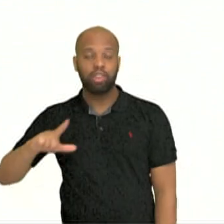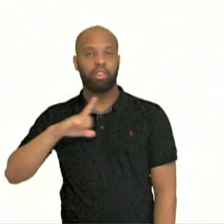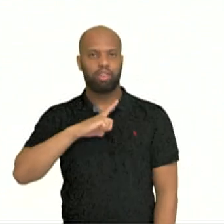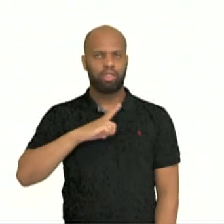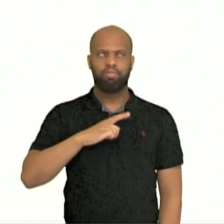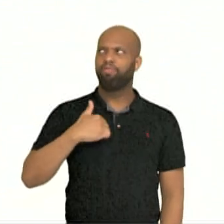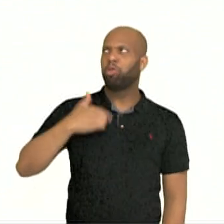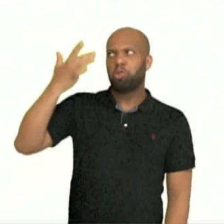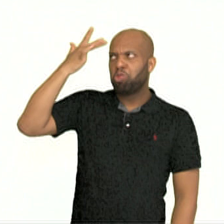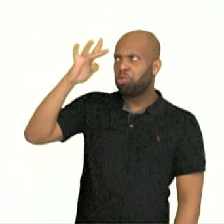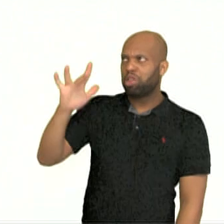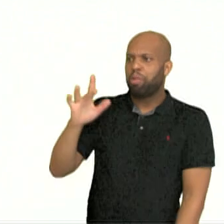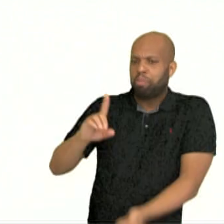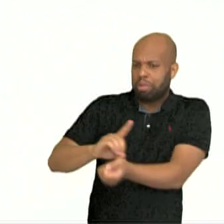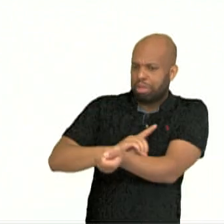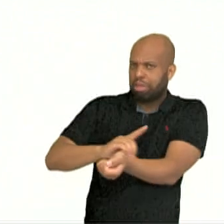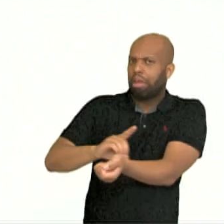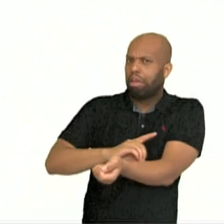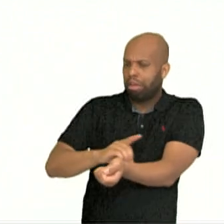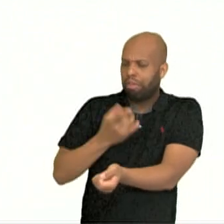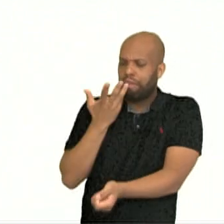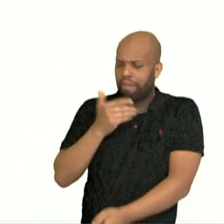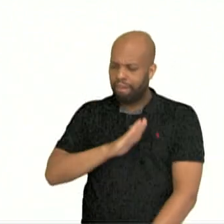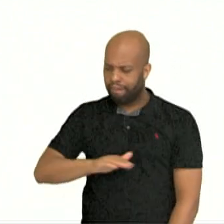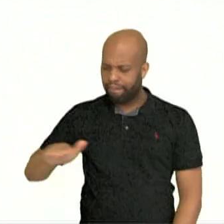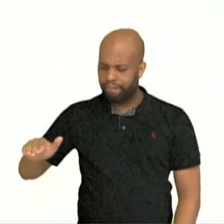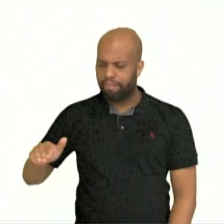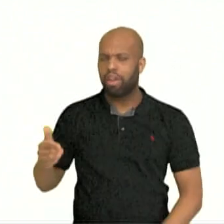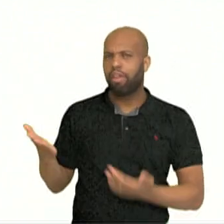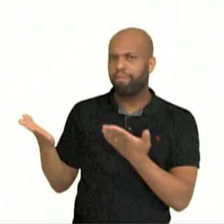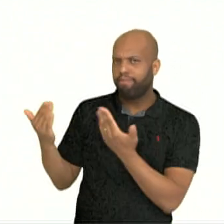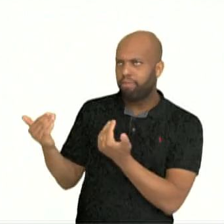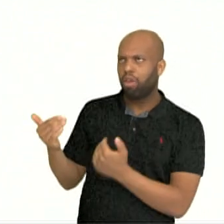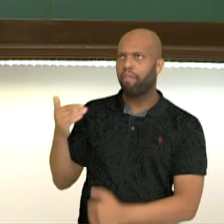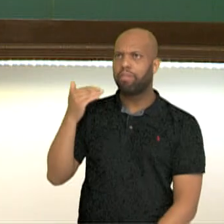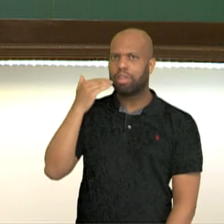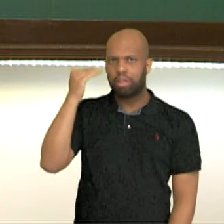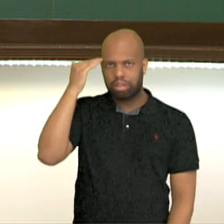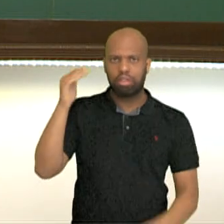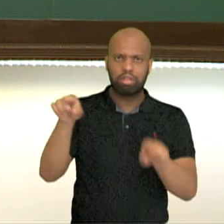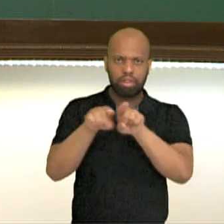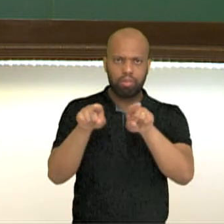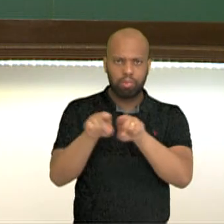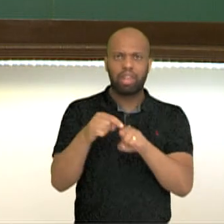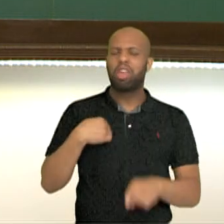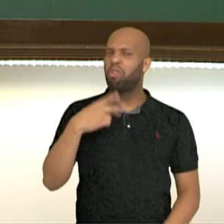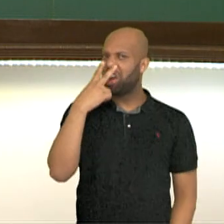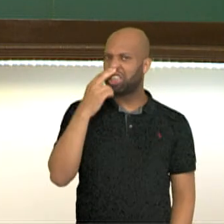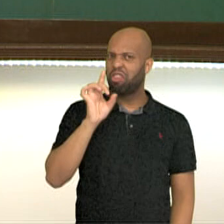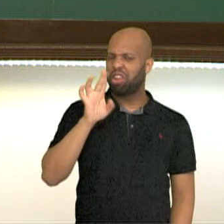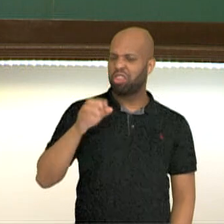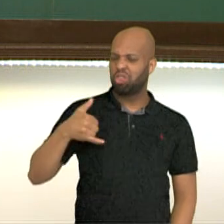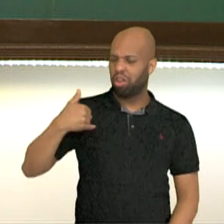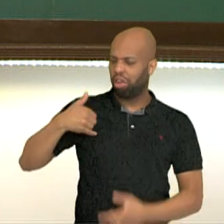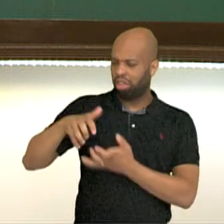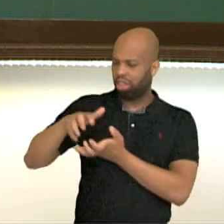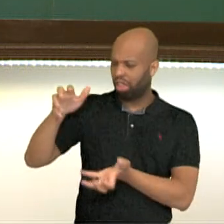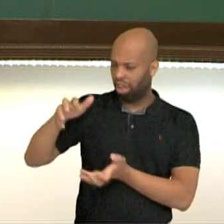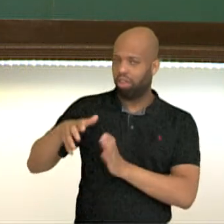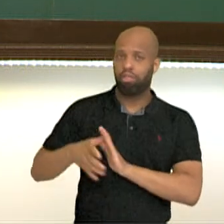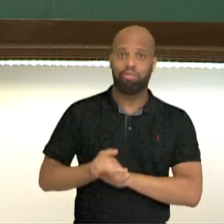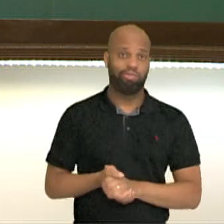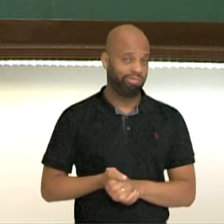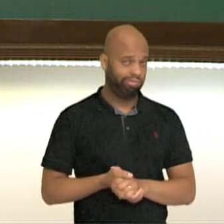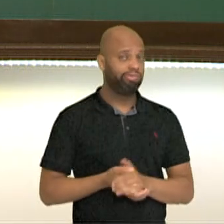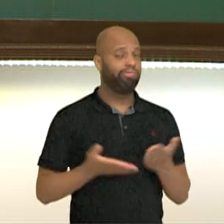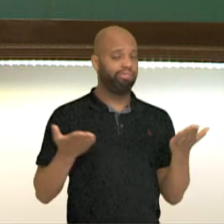nem sabia que tinha criança diabética, adolescente diabético. Não é só em idosos? Pois é,